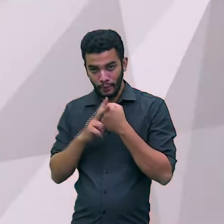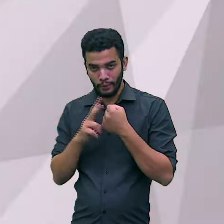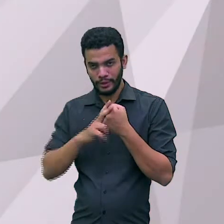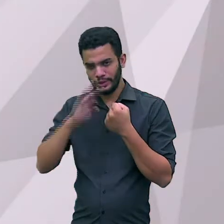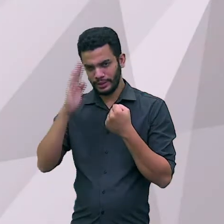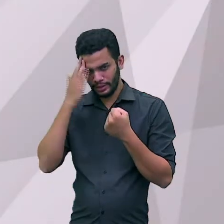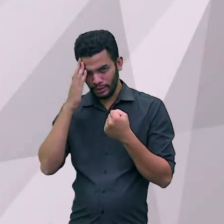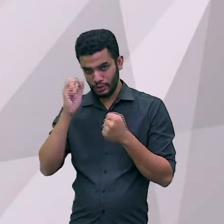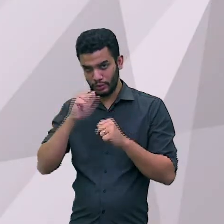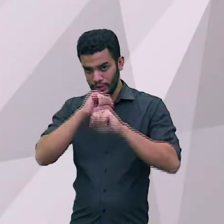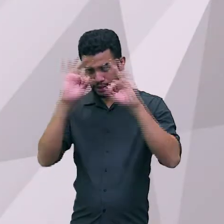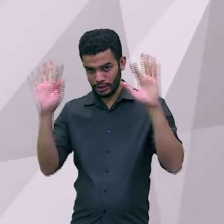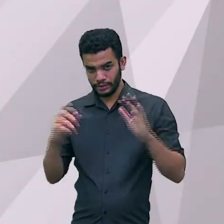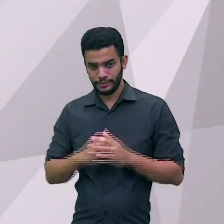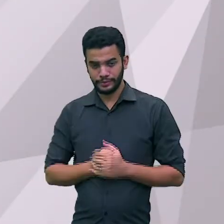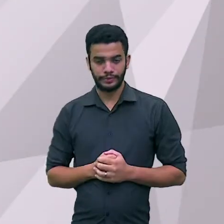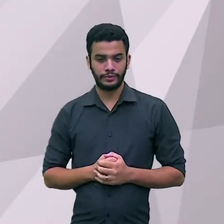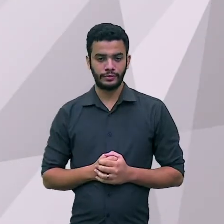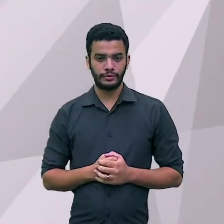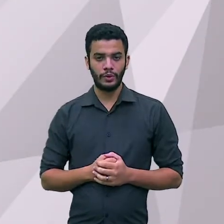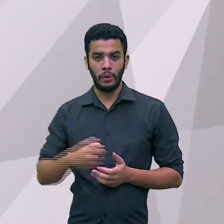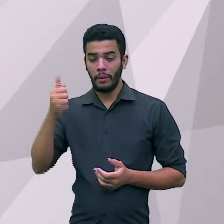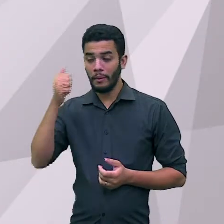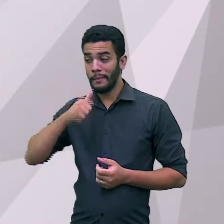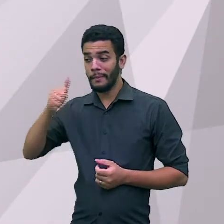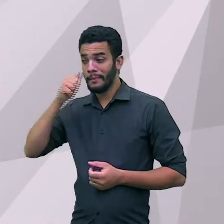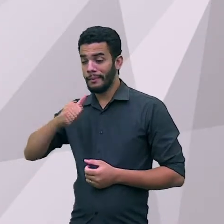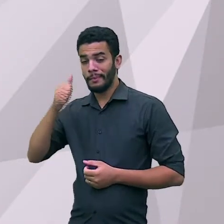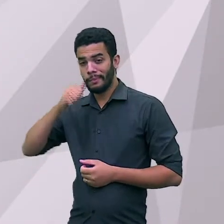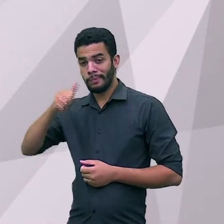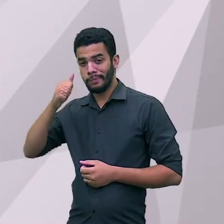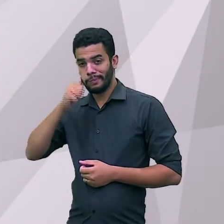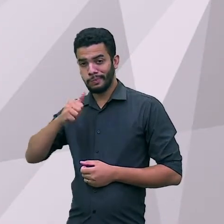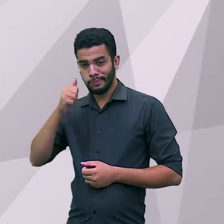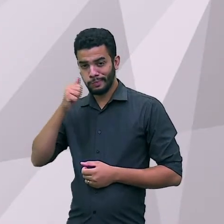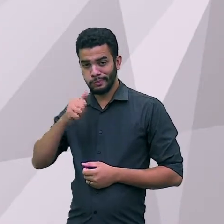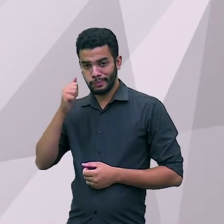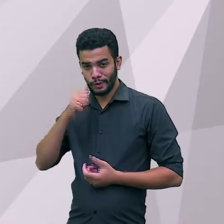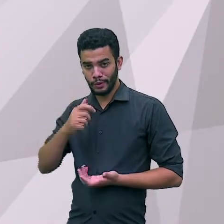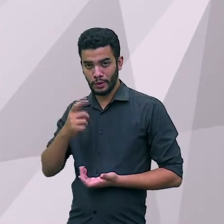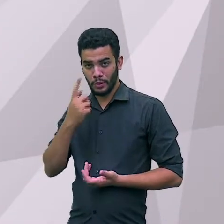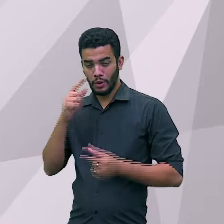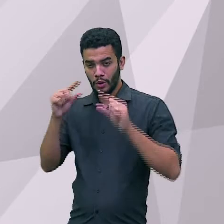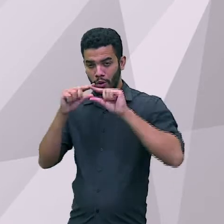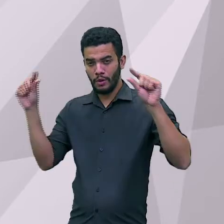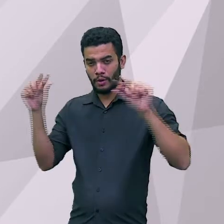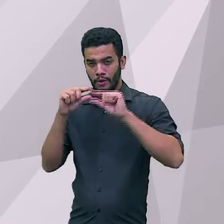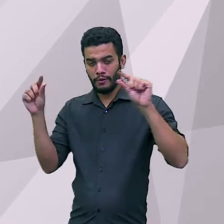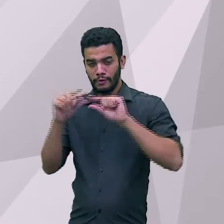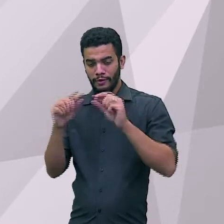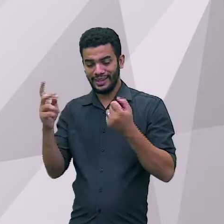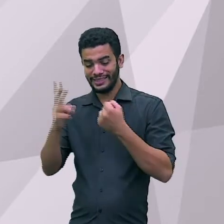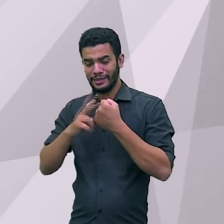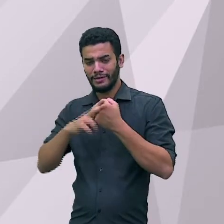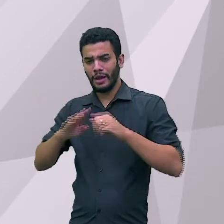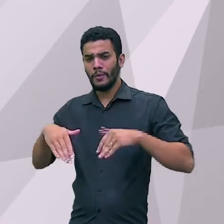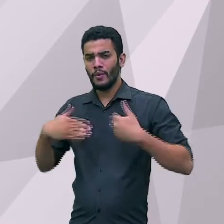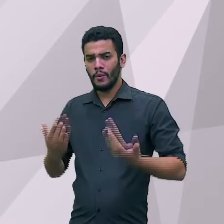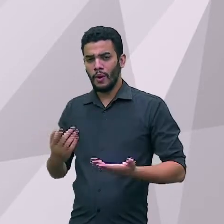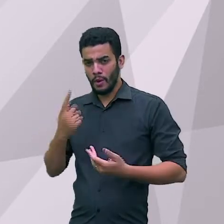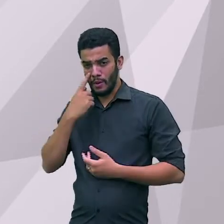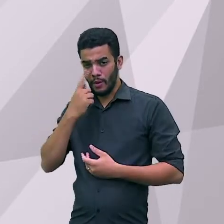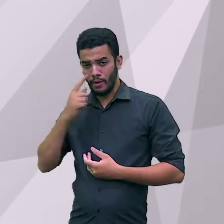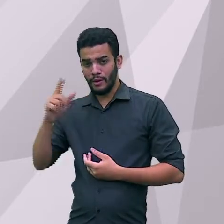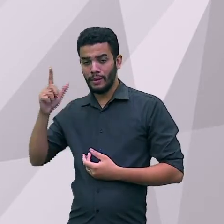Acertou aí? E nesta frase, qual é o verbo e o que ele indica? Presta atenção, vamos